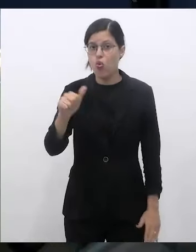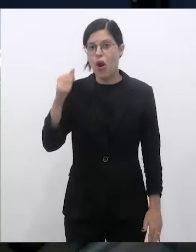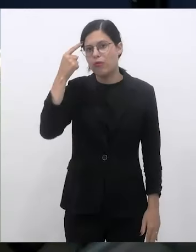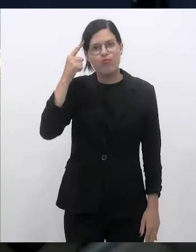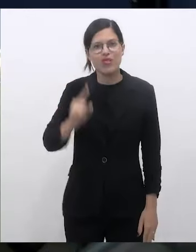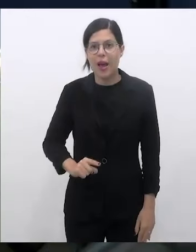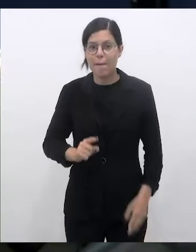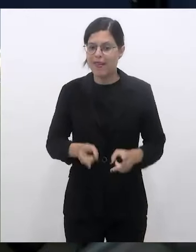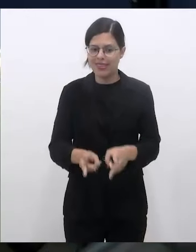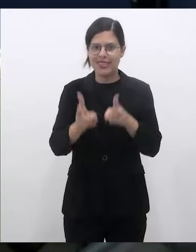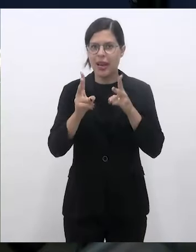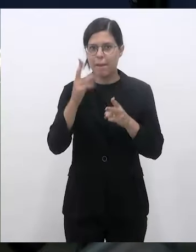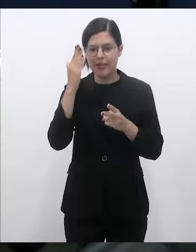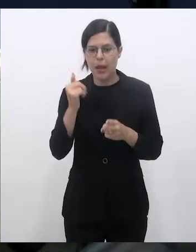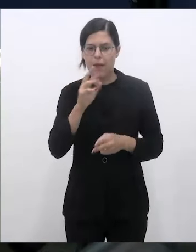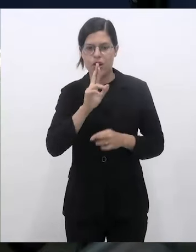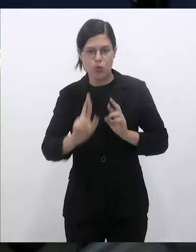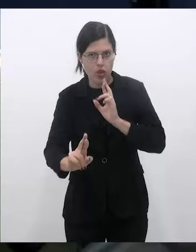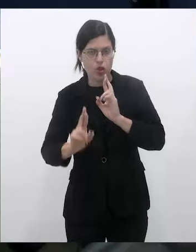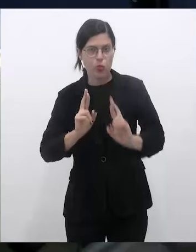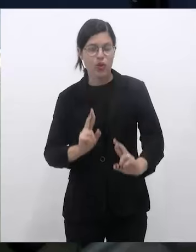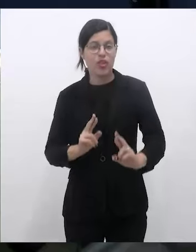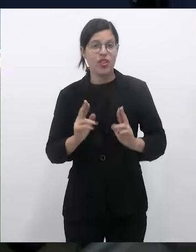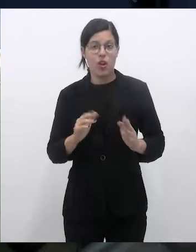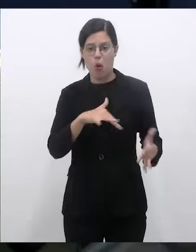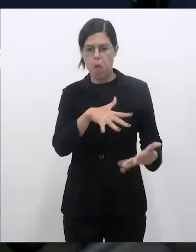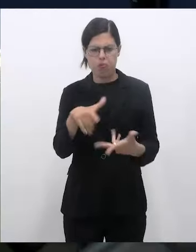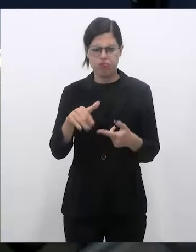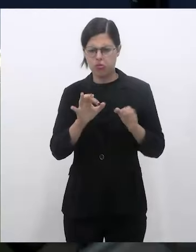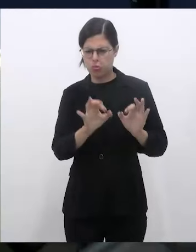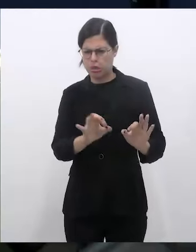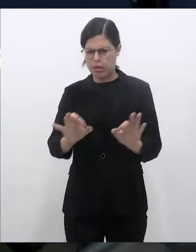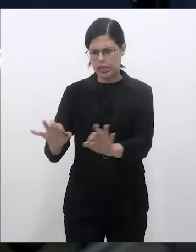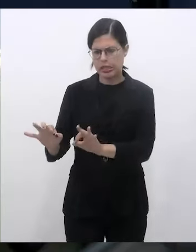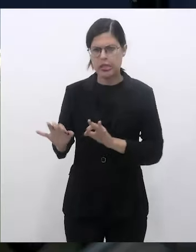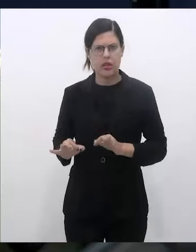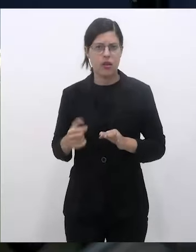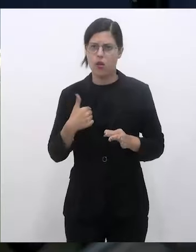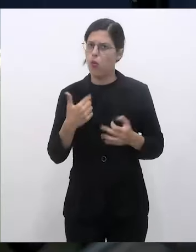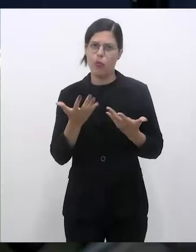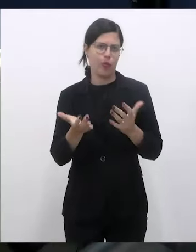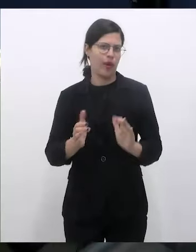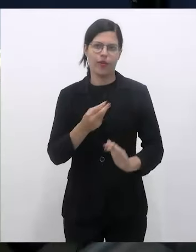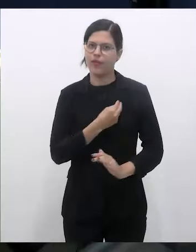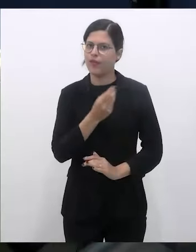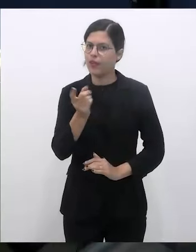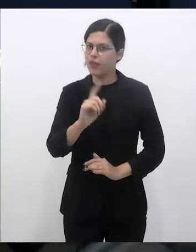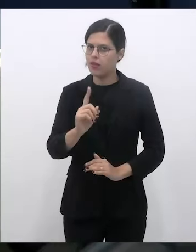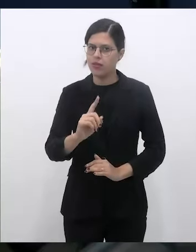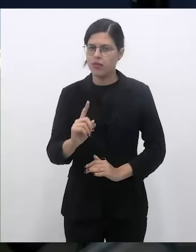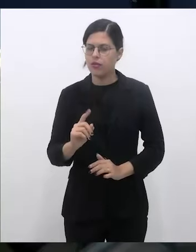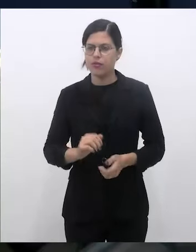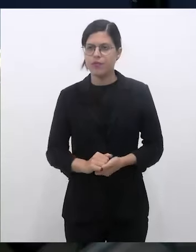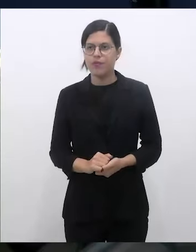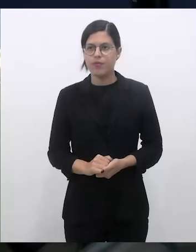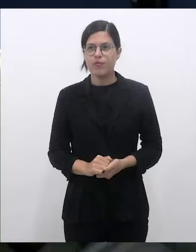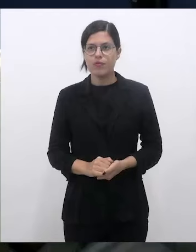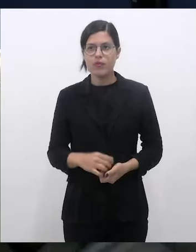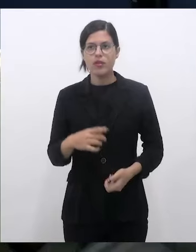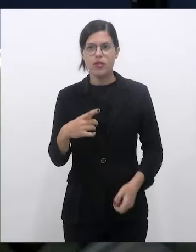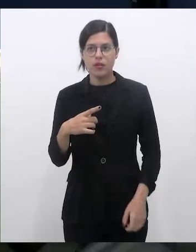dá estilingada cognitiva através da nossa incerteza. Num mundo cheio de certezas, dominado pela IA, é um mundo que eu não quero viver. Eu temo,